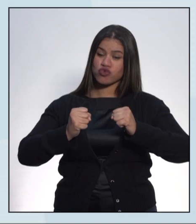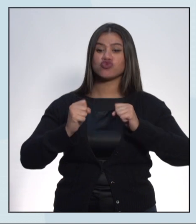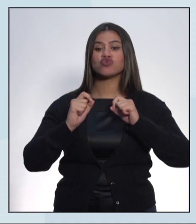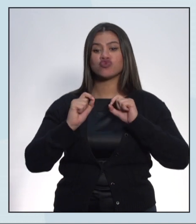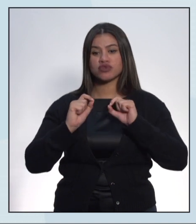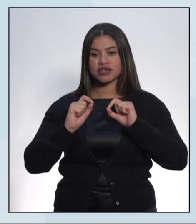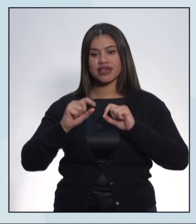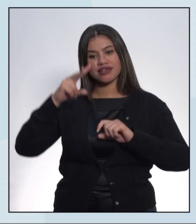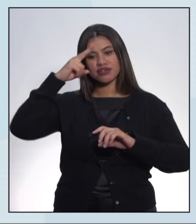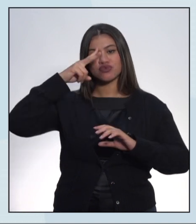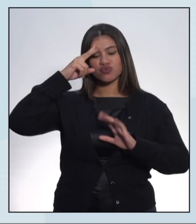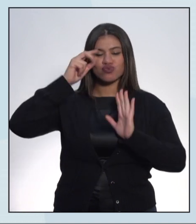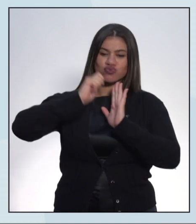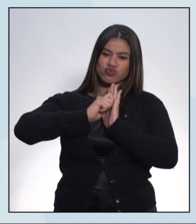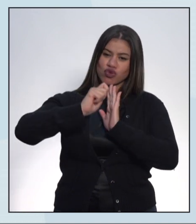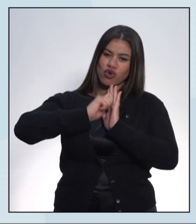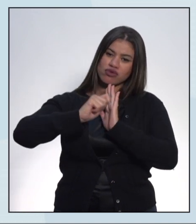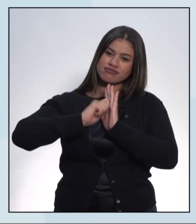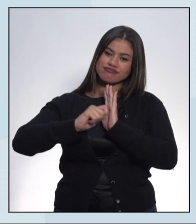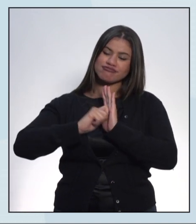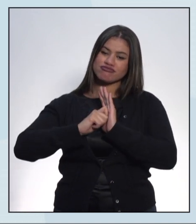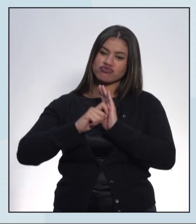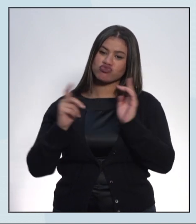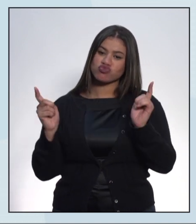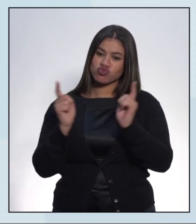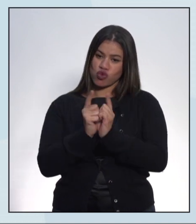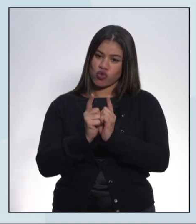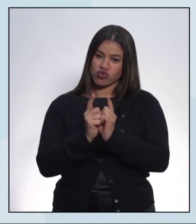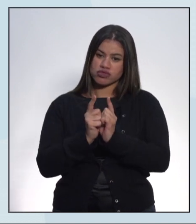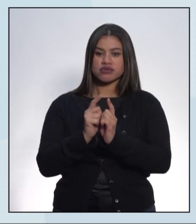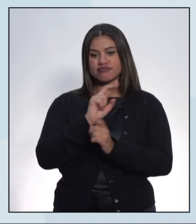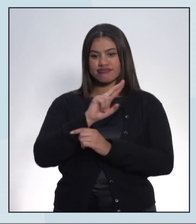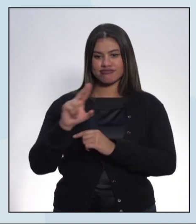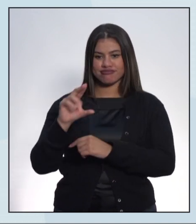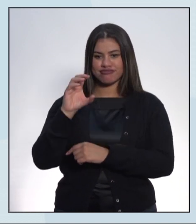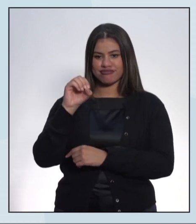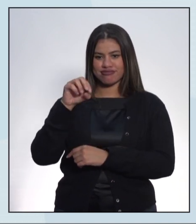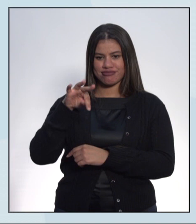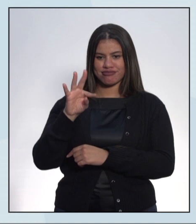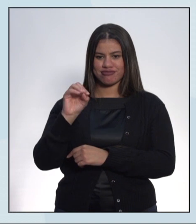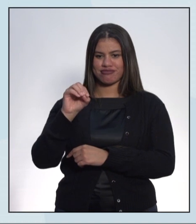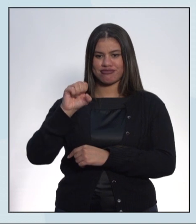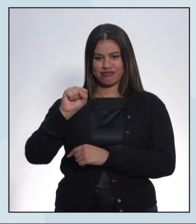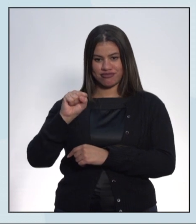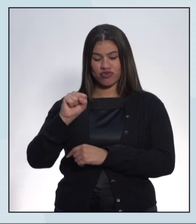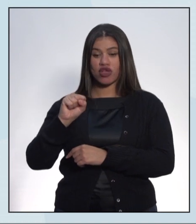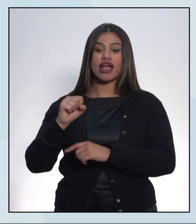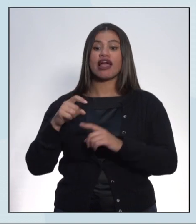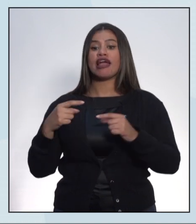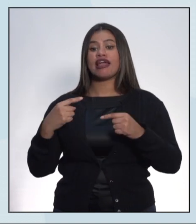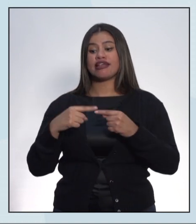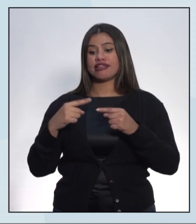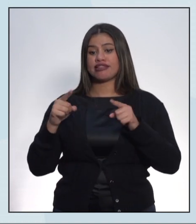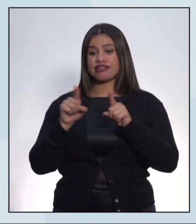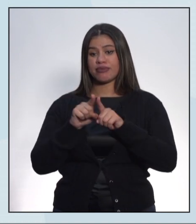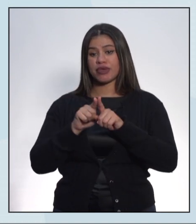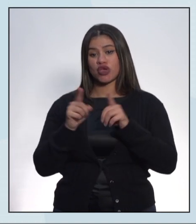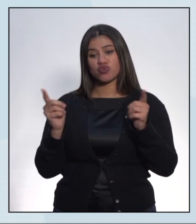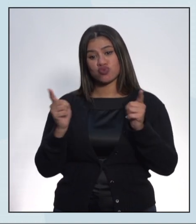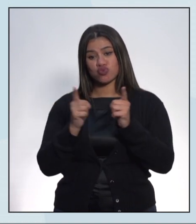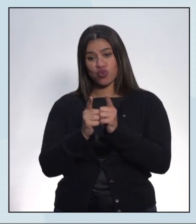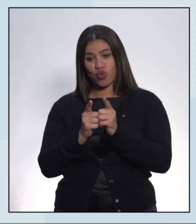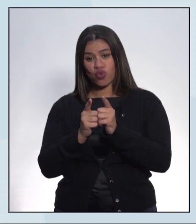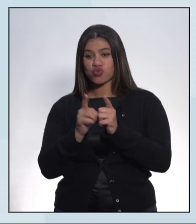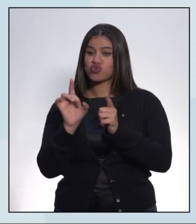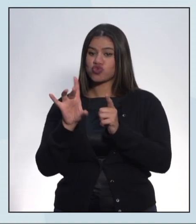escrever histórias curtas, né, os contos. Além de serem histórias mais dinâmicas, por não terem a extensão de um romance, por